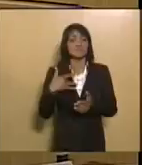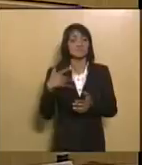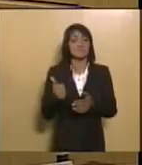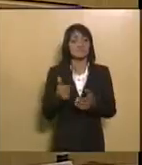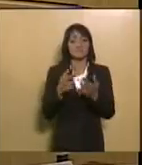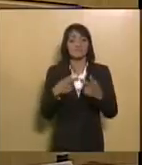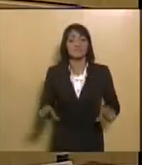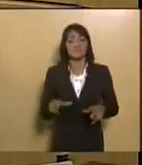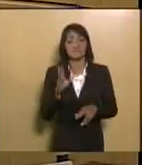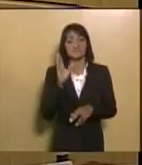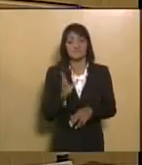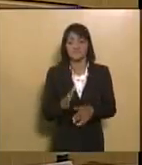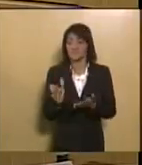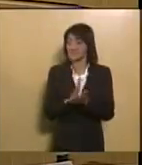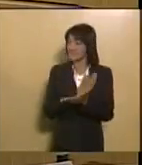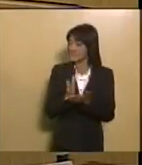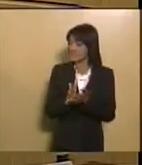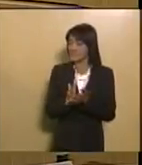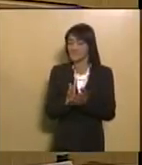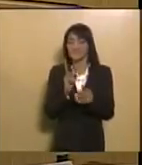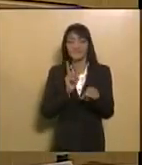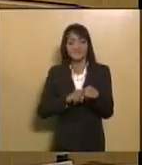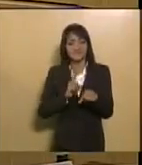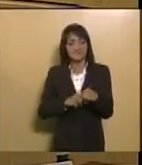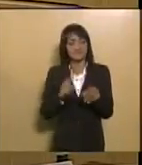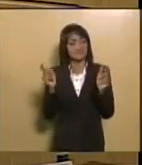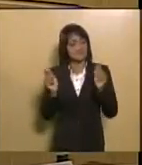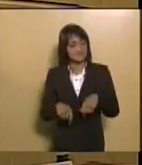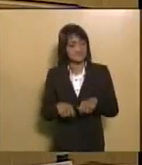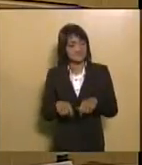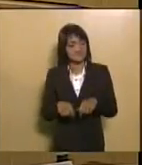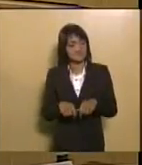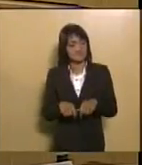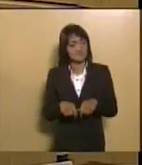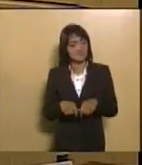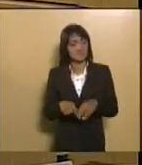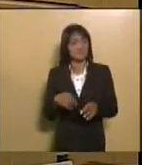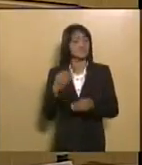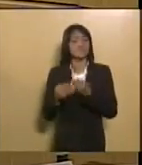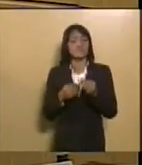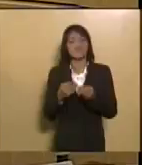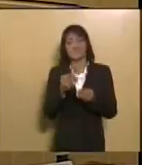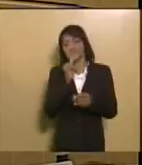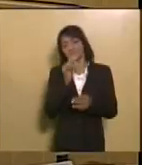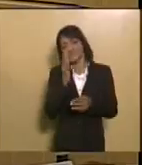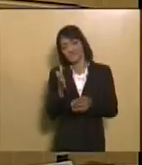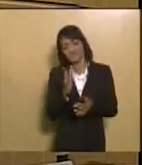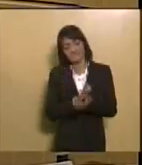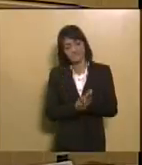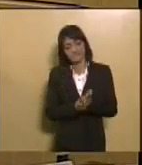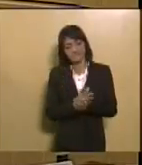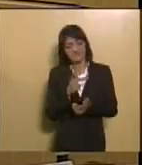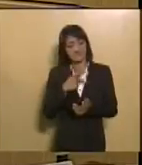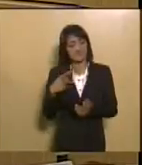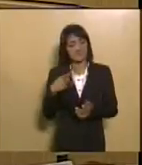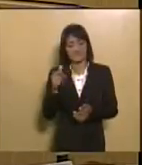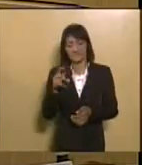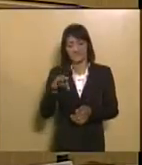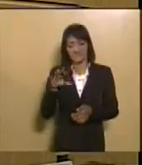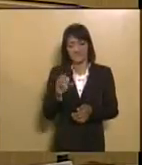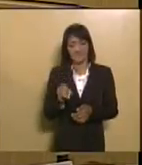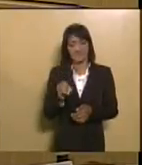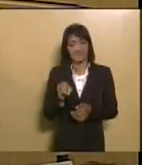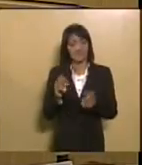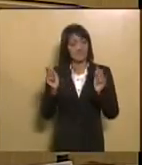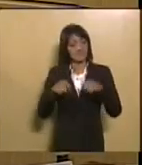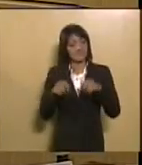resolvida. Alguns pontos podem ter sido questionados nesse recesso. Por exemplo, eu questionei muito, pastor Antônio, a questão de um